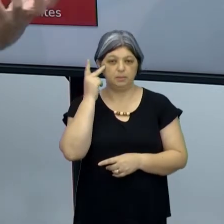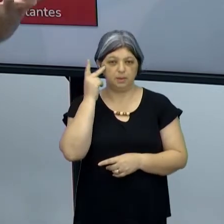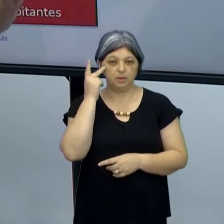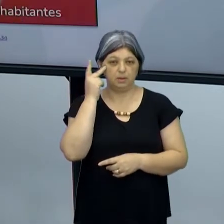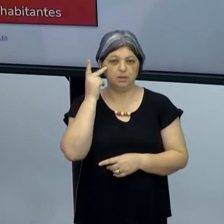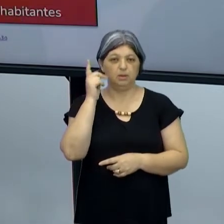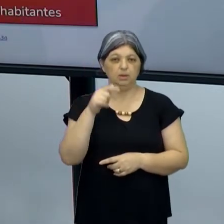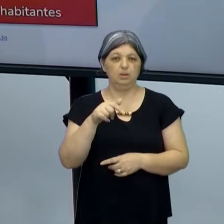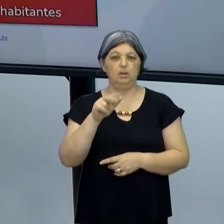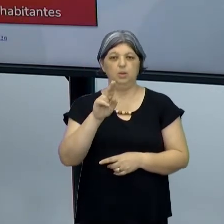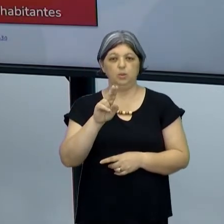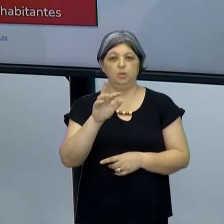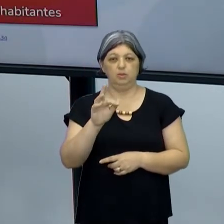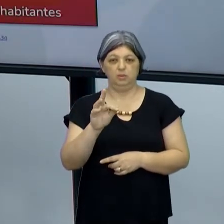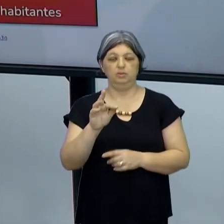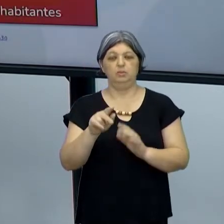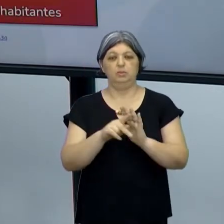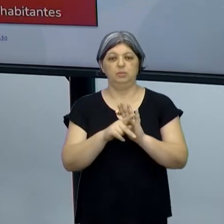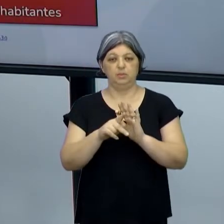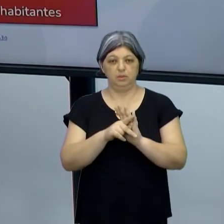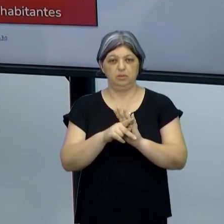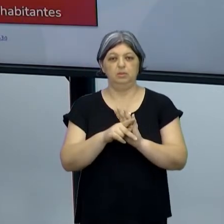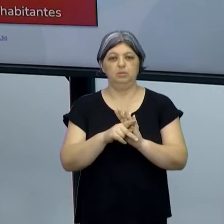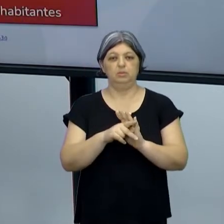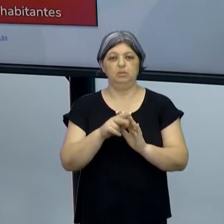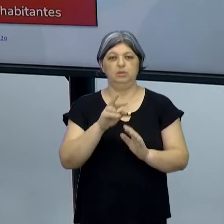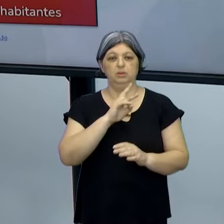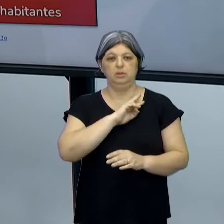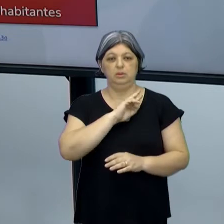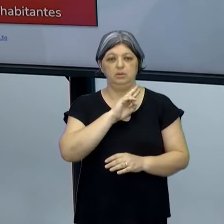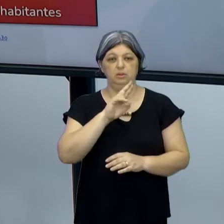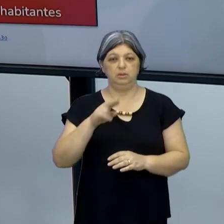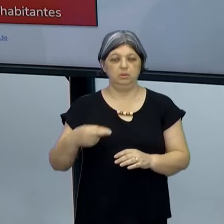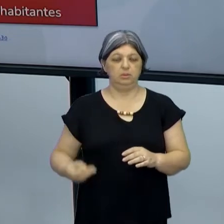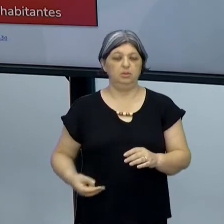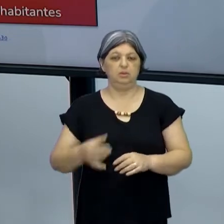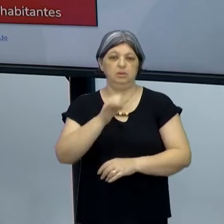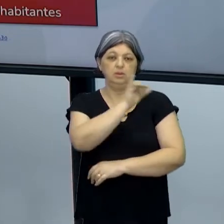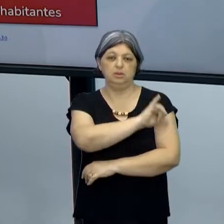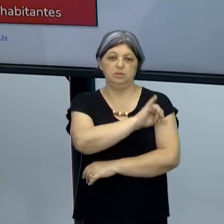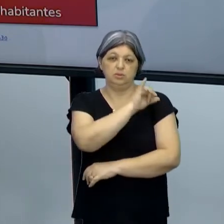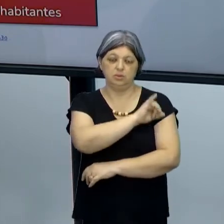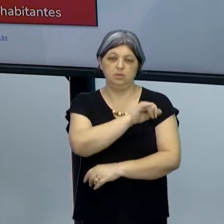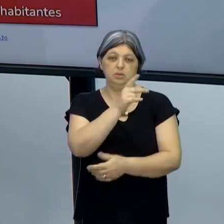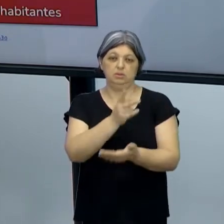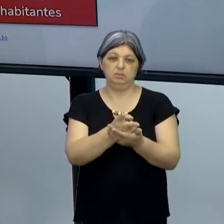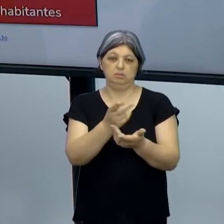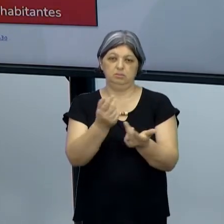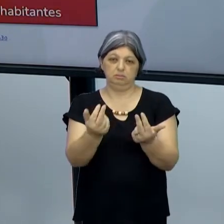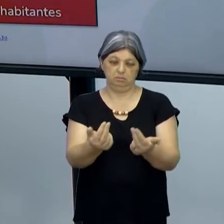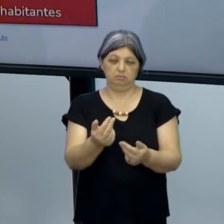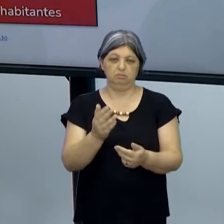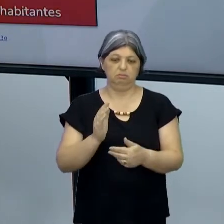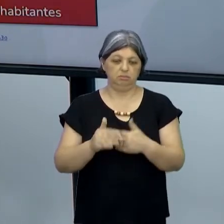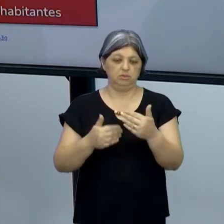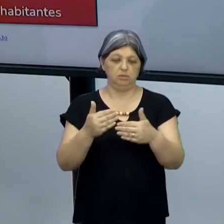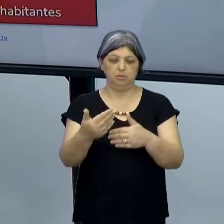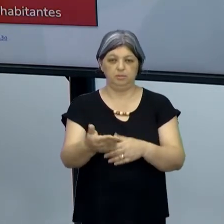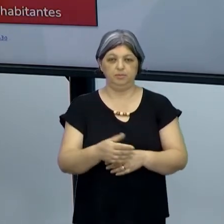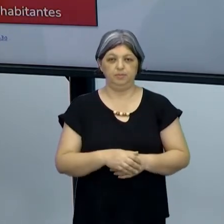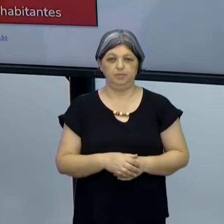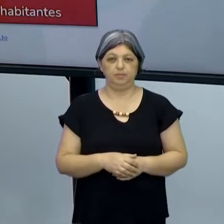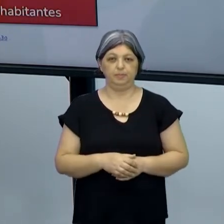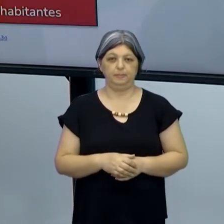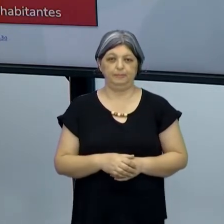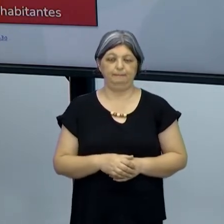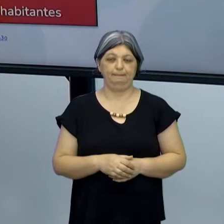unidade federativa da República Federativa do Brasil. O Rio de Janeiro a mesma coisa e assim sucessivamente. Então,